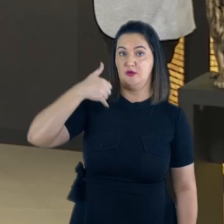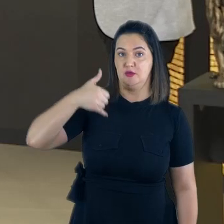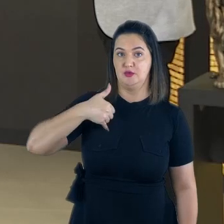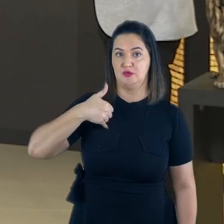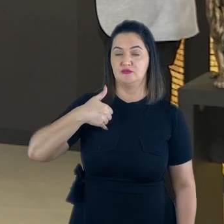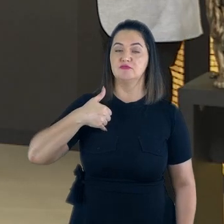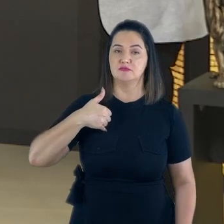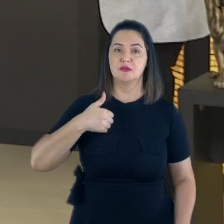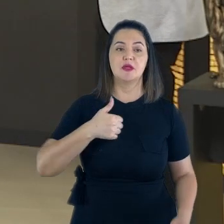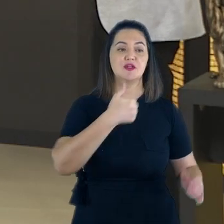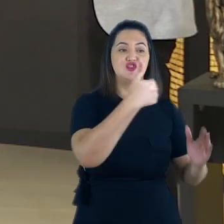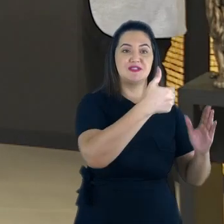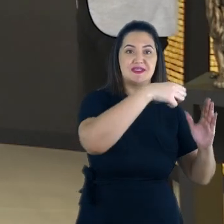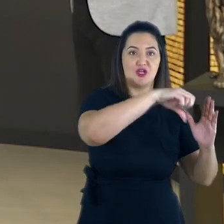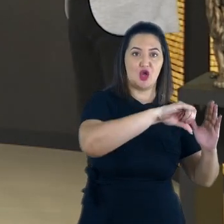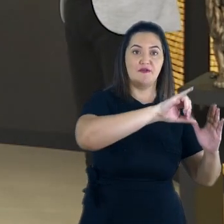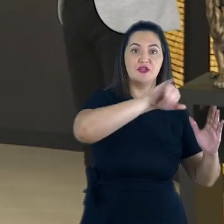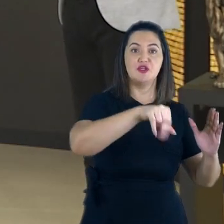e